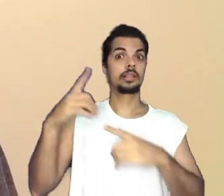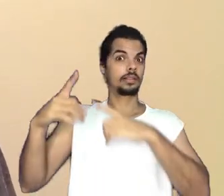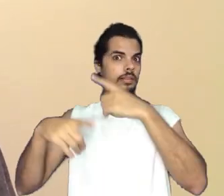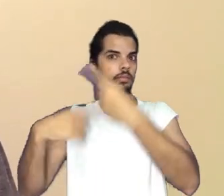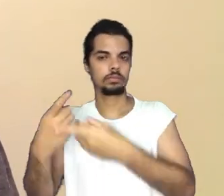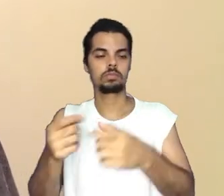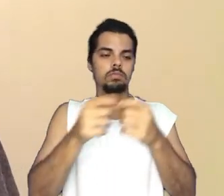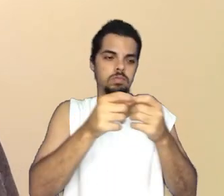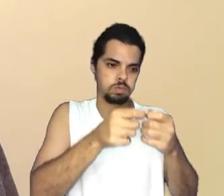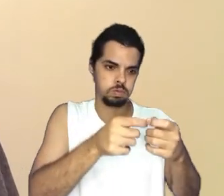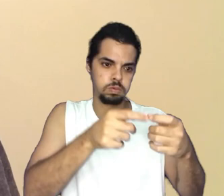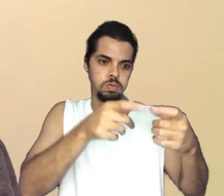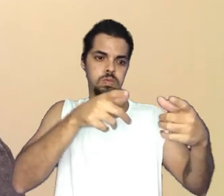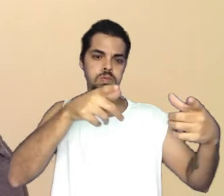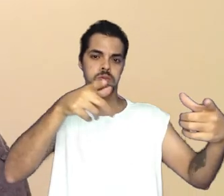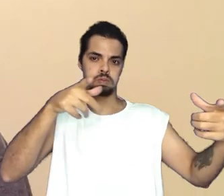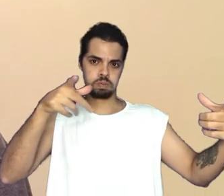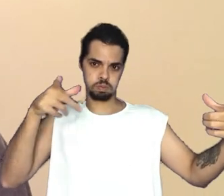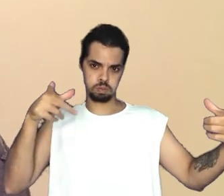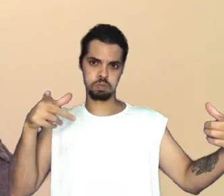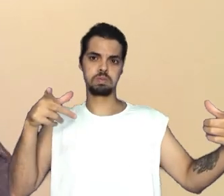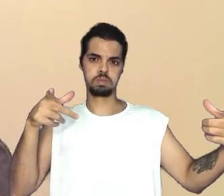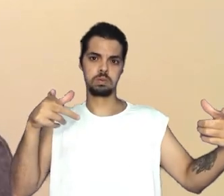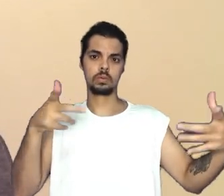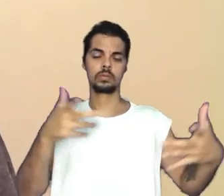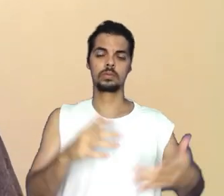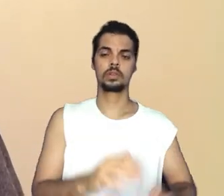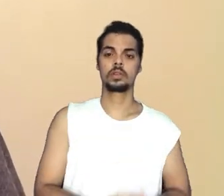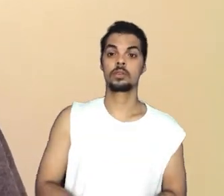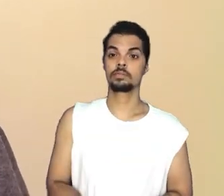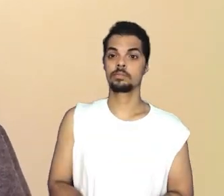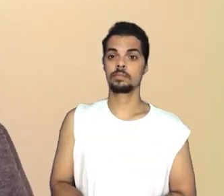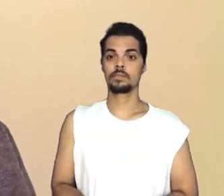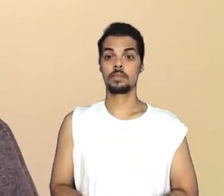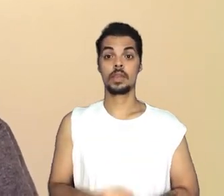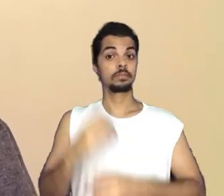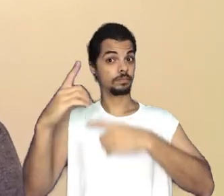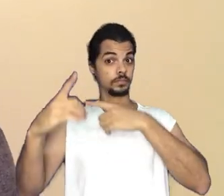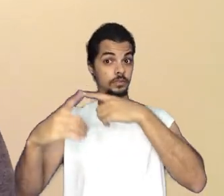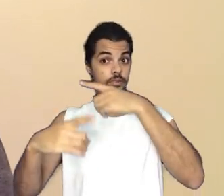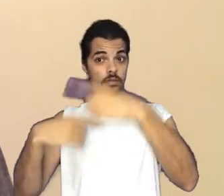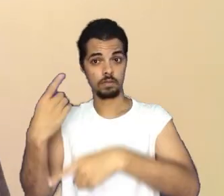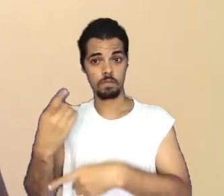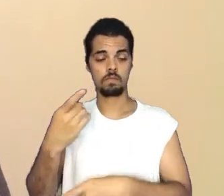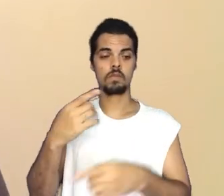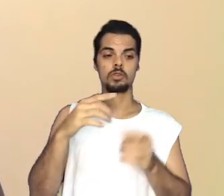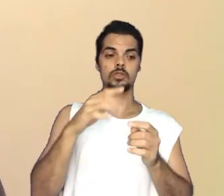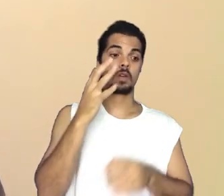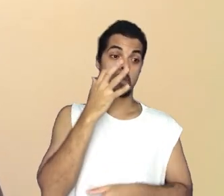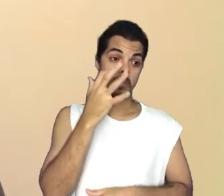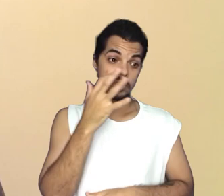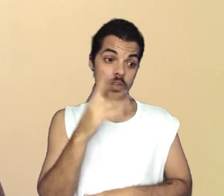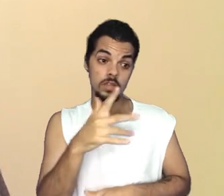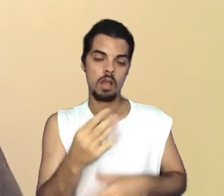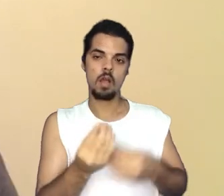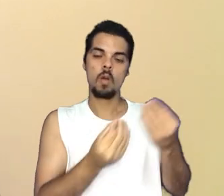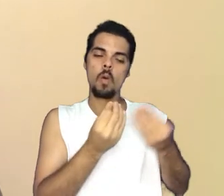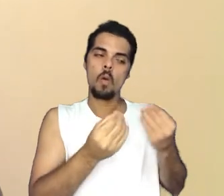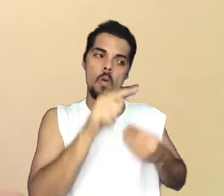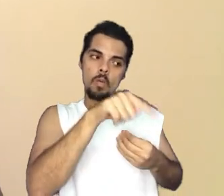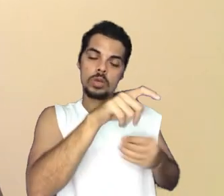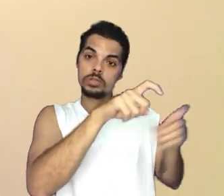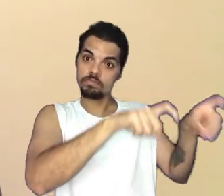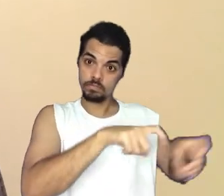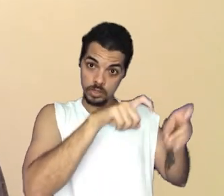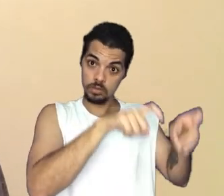sobre a produção em chácaras e quintais. E aí depois ela passa para análise de como essa produção de café e